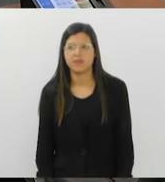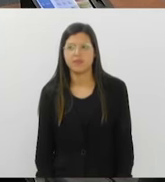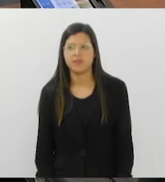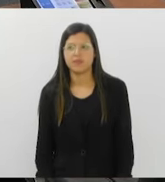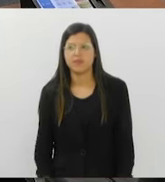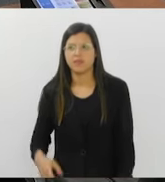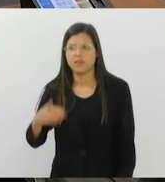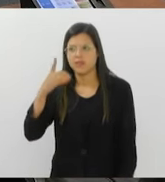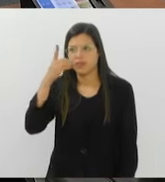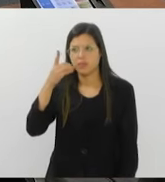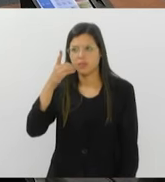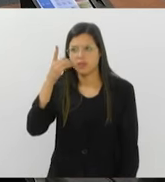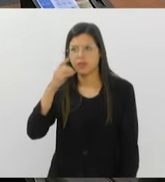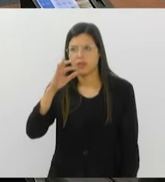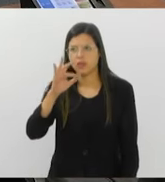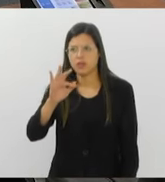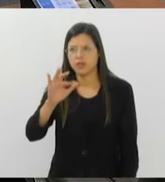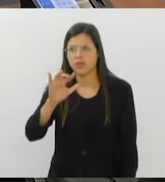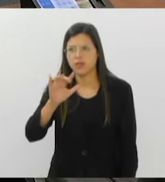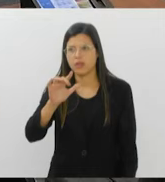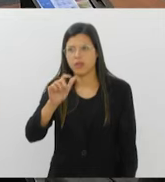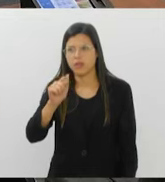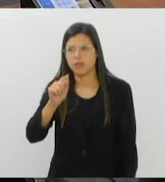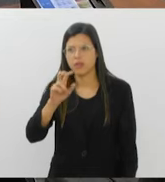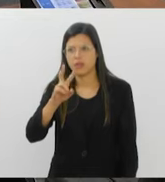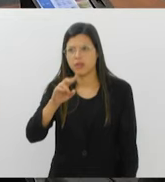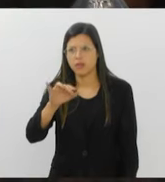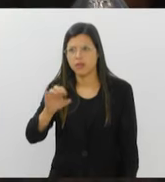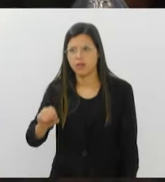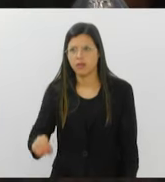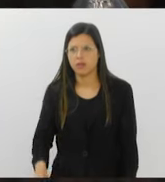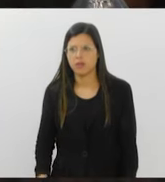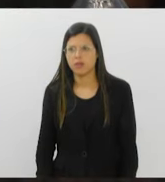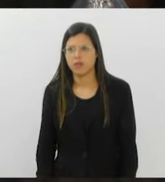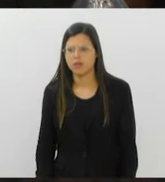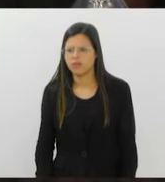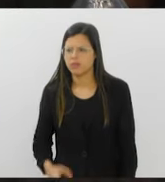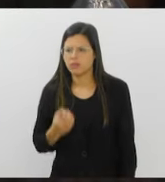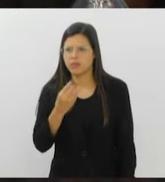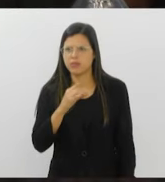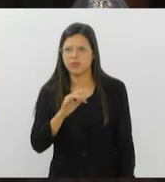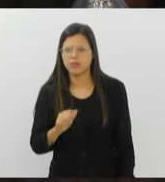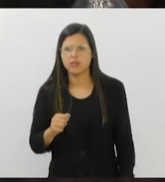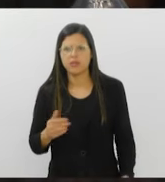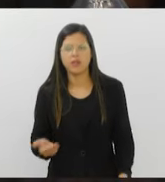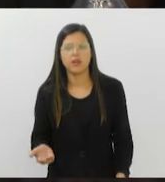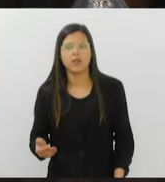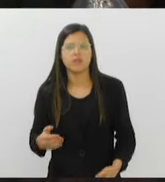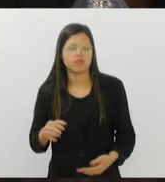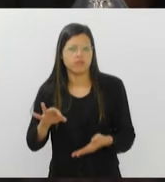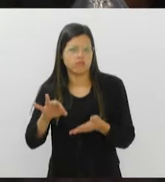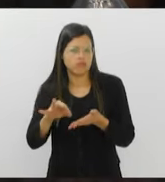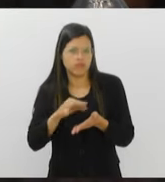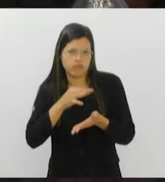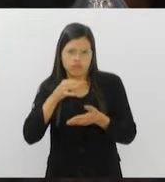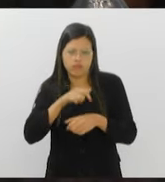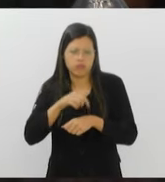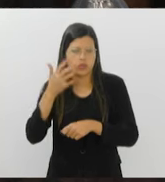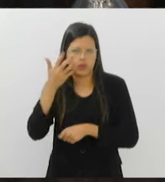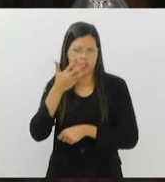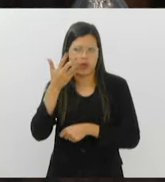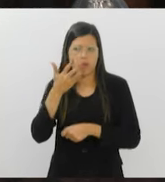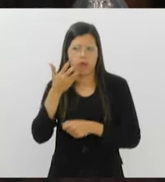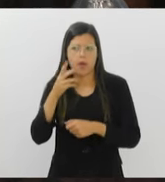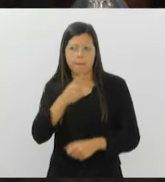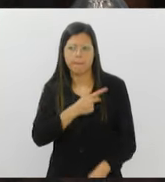Deputado Serafim, bom dia. Tudo bem? Não havendo mais oradores inscritos, a